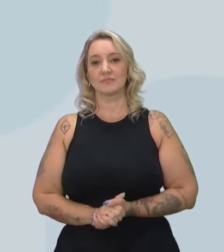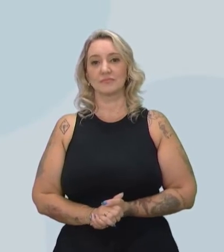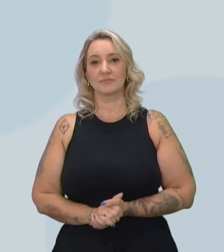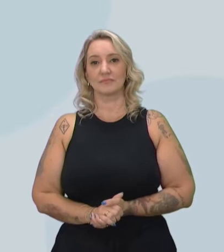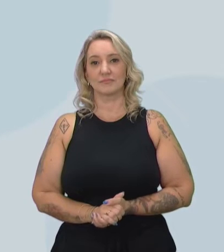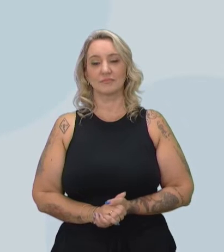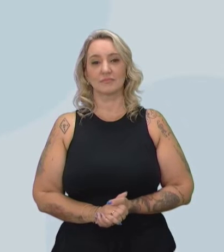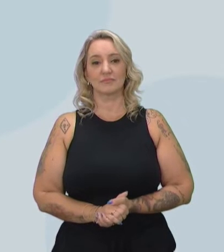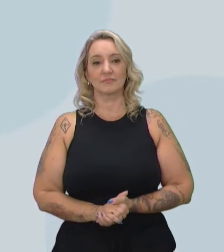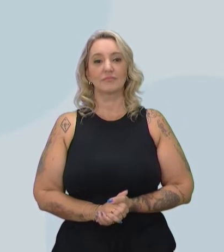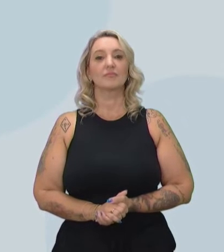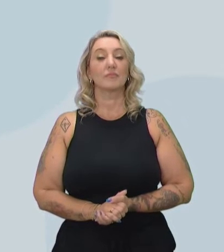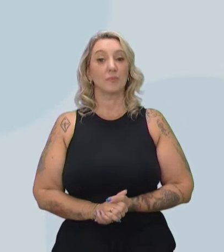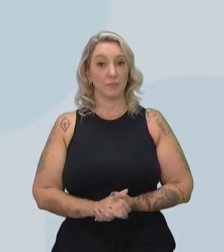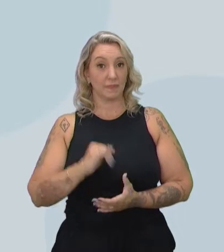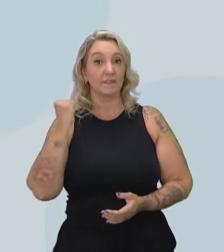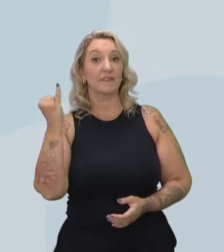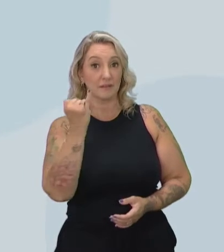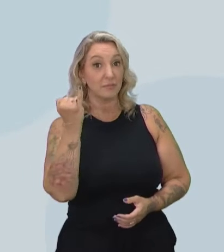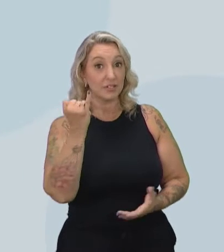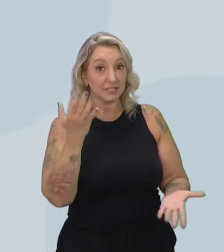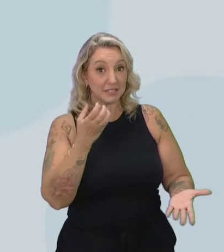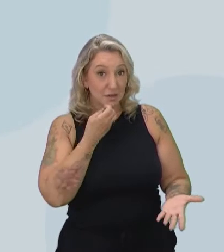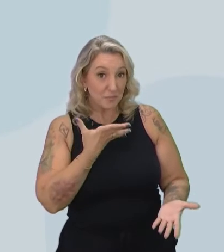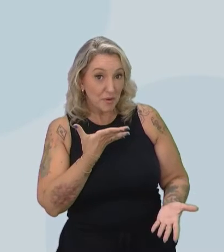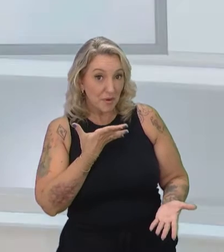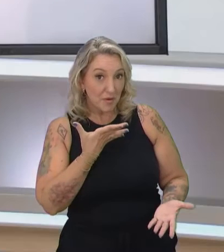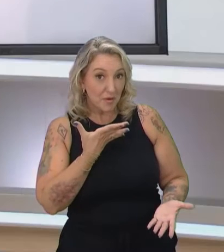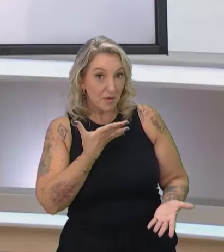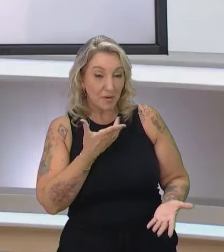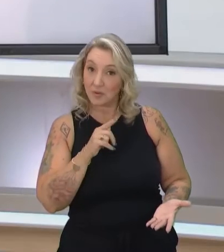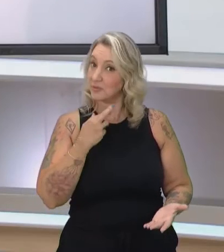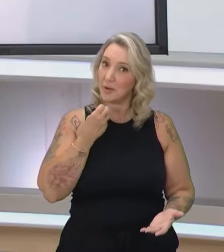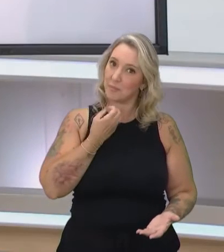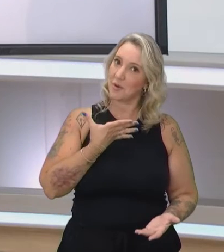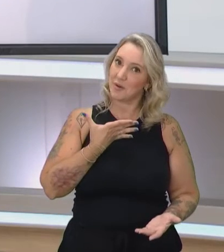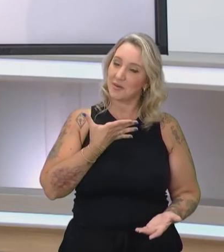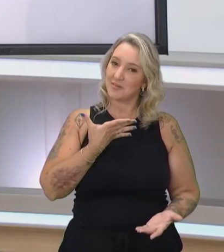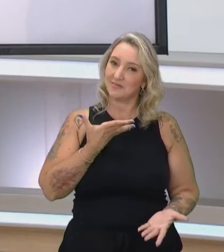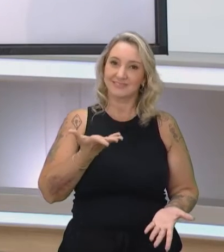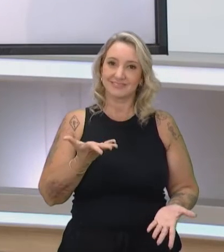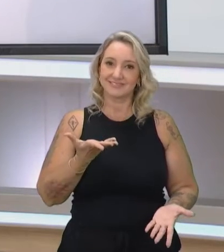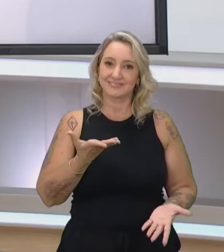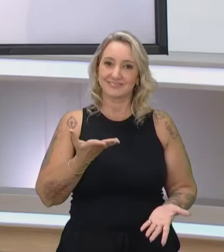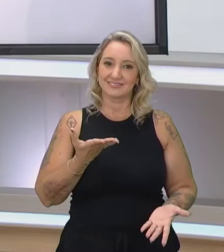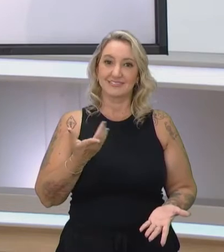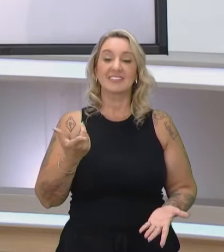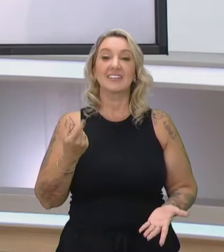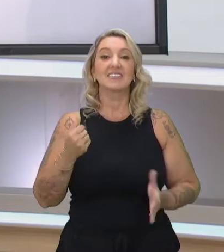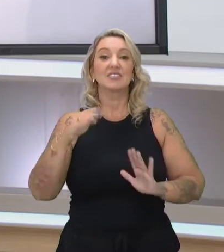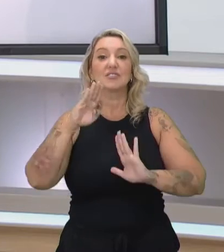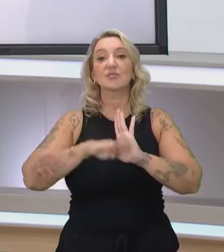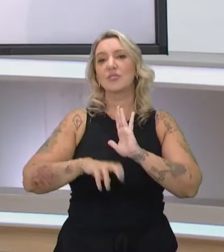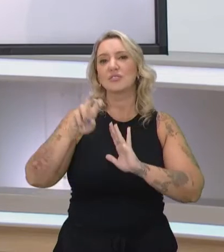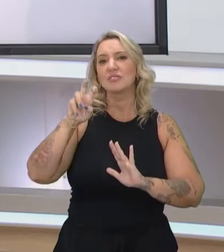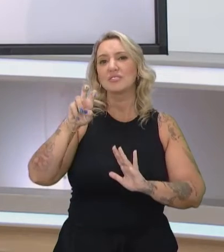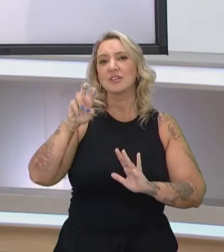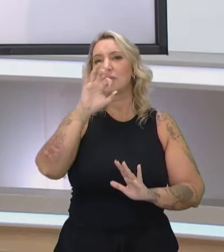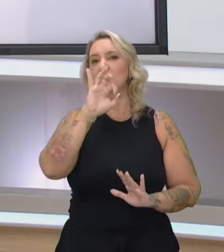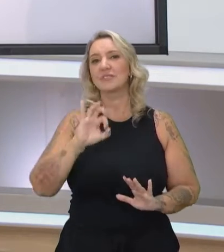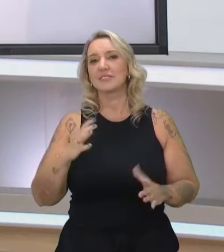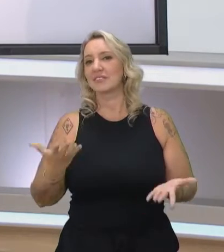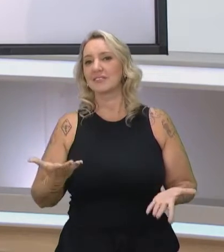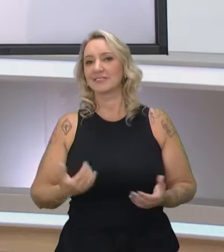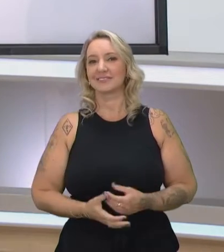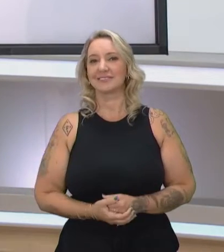R$45. Aí, vale a pena ou não vale a pena comprar a bola por esse desconto de 5%,